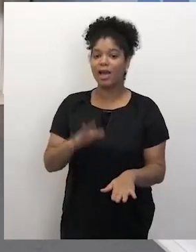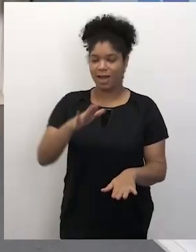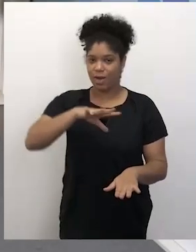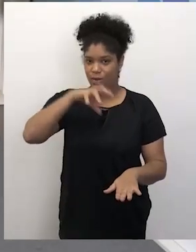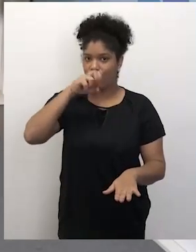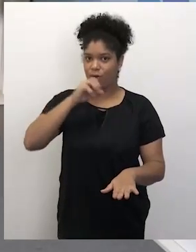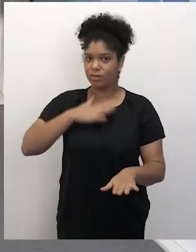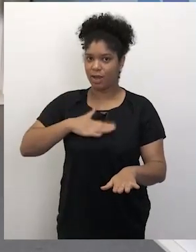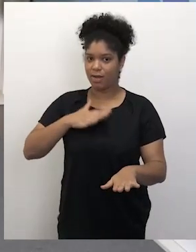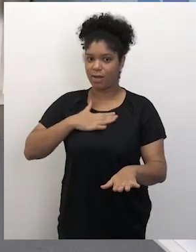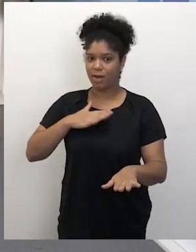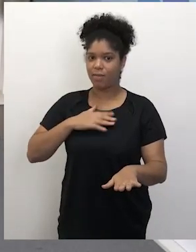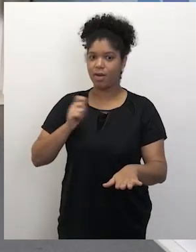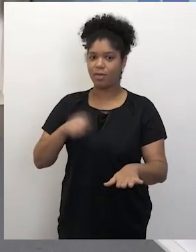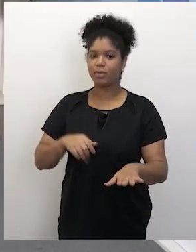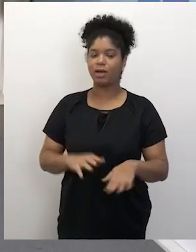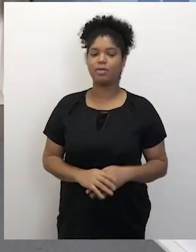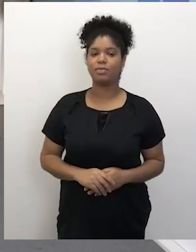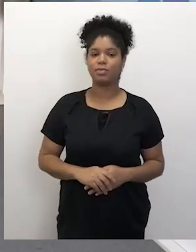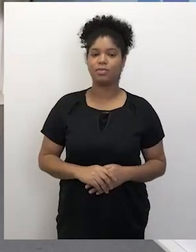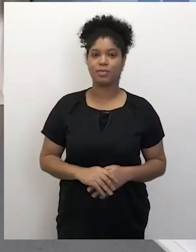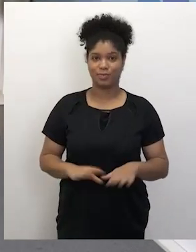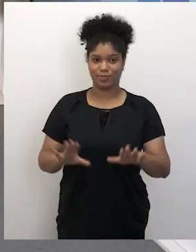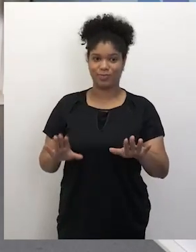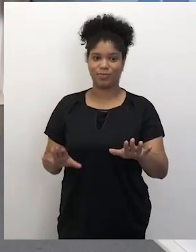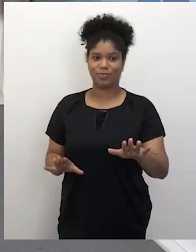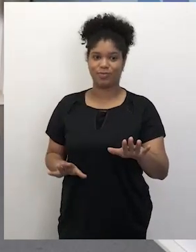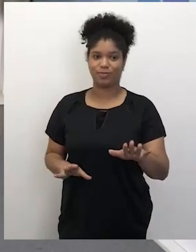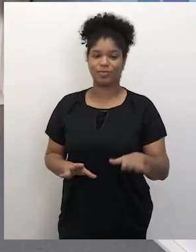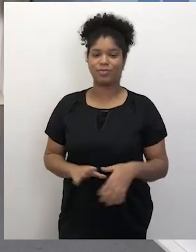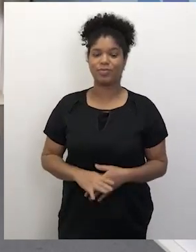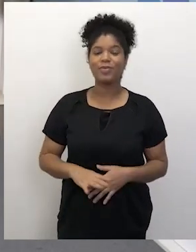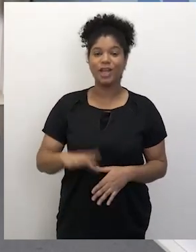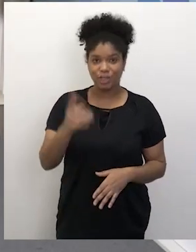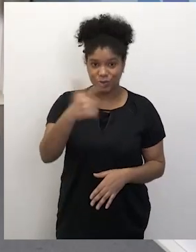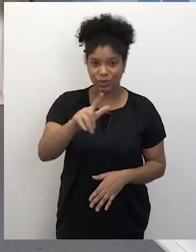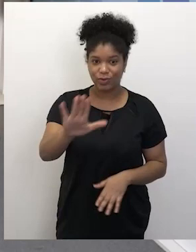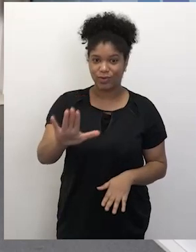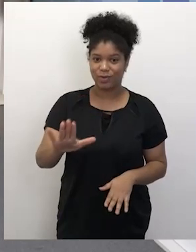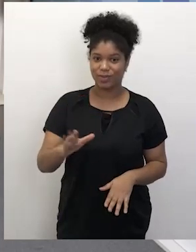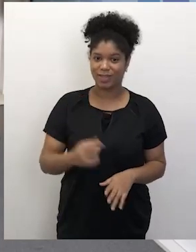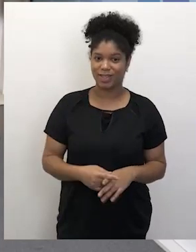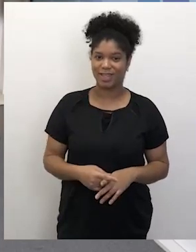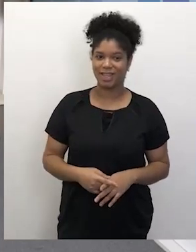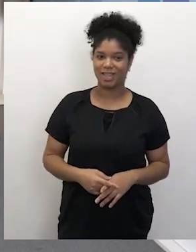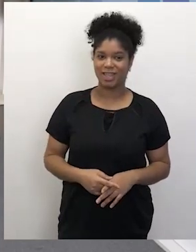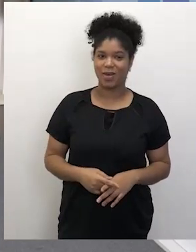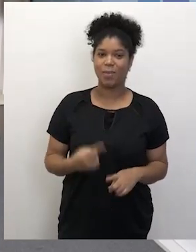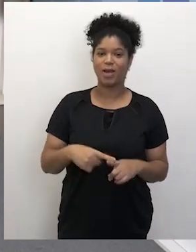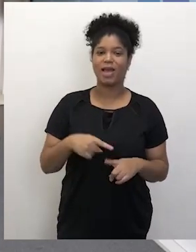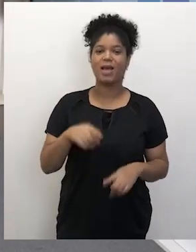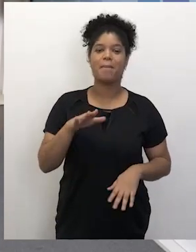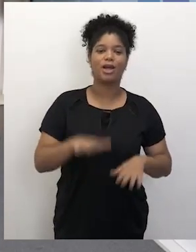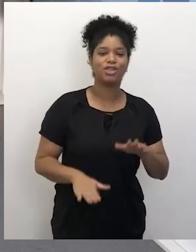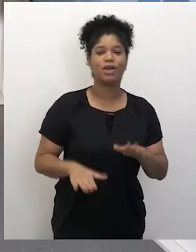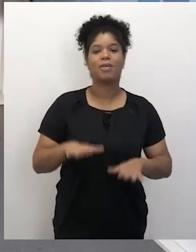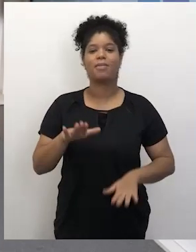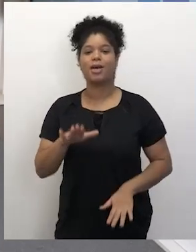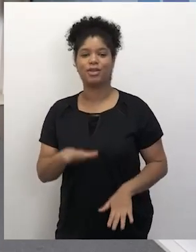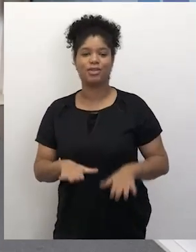Respira, Mara. Meu? Respira que a gente Respirei. Aí, então, é. Vamos de eu novo. Eu sabia que vinha a baixa lenta. Ah, é? É, sente